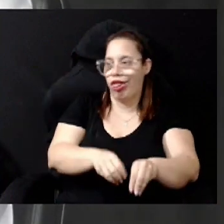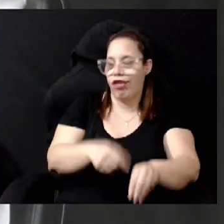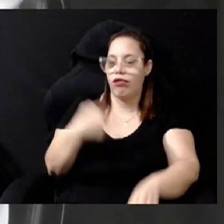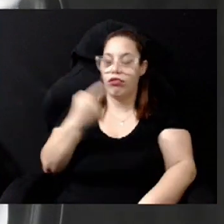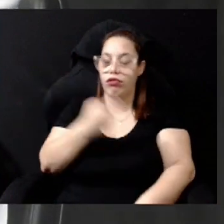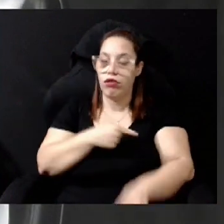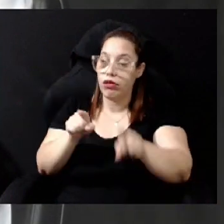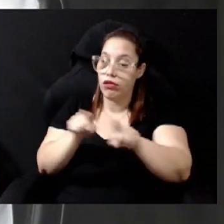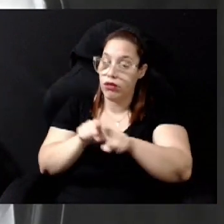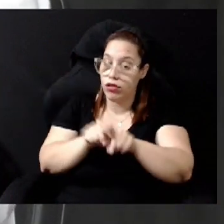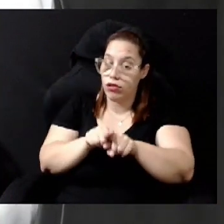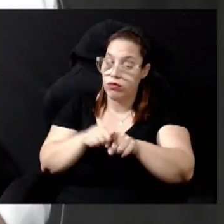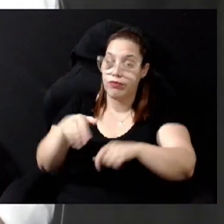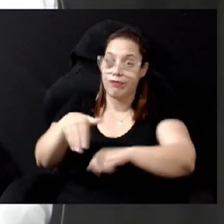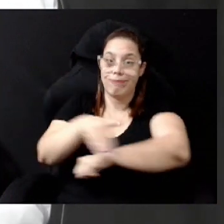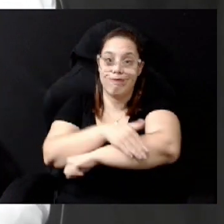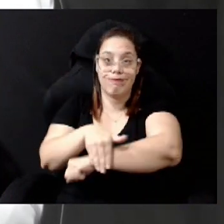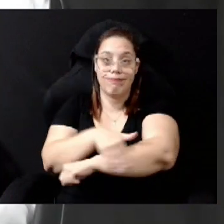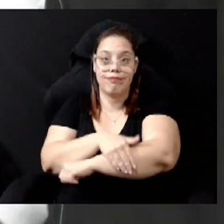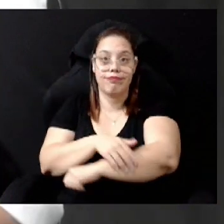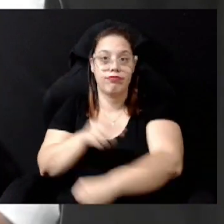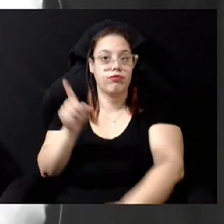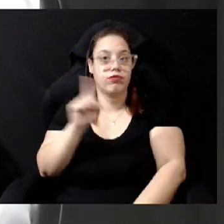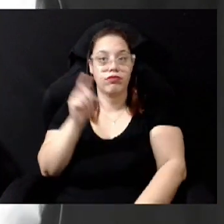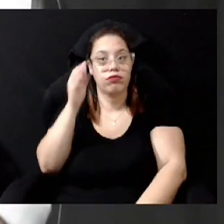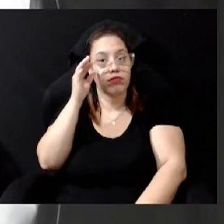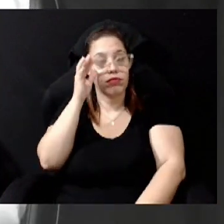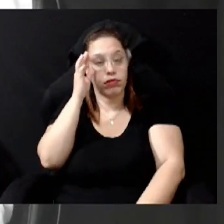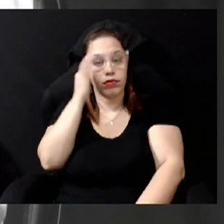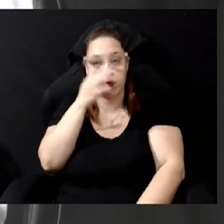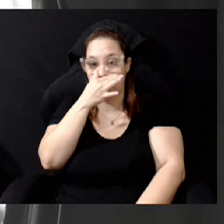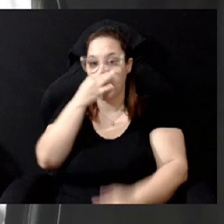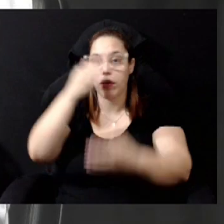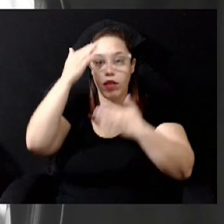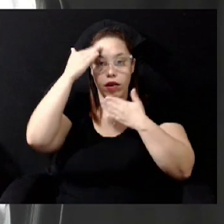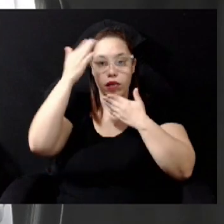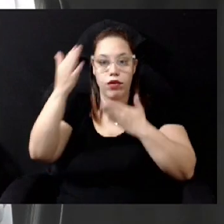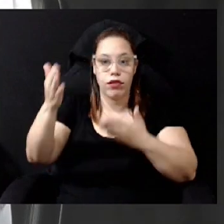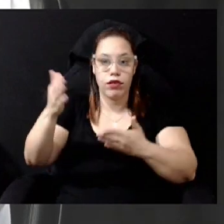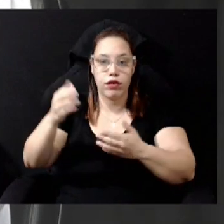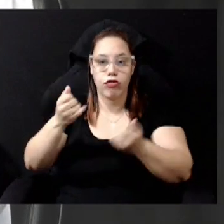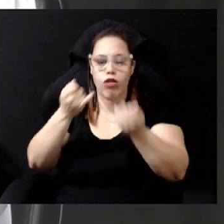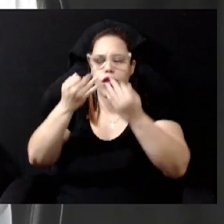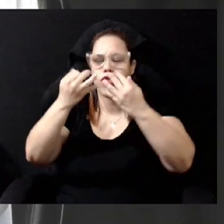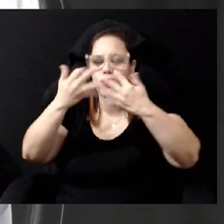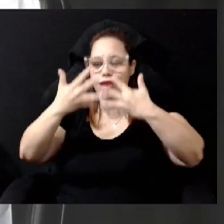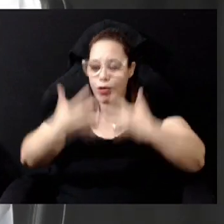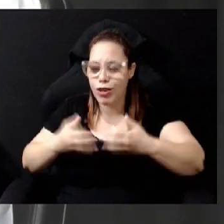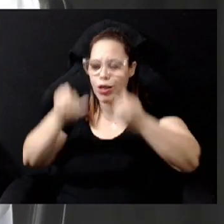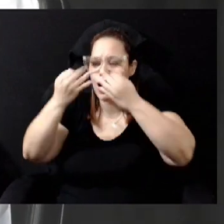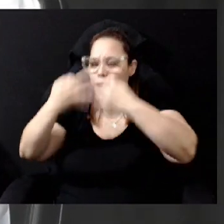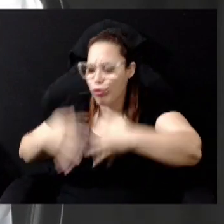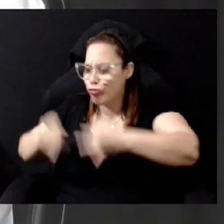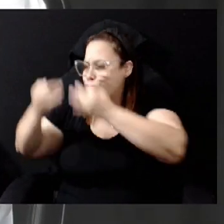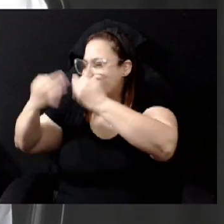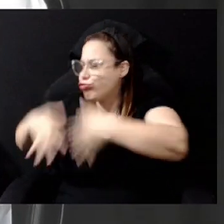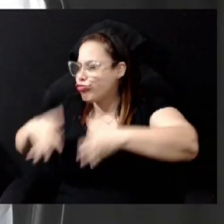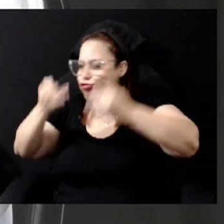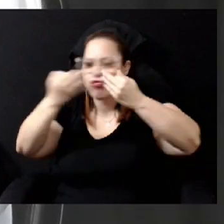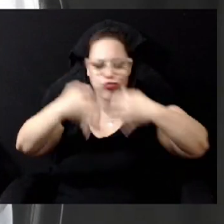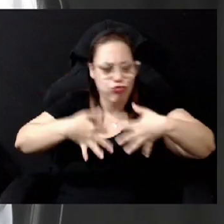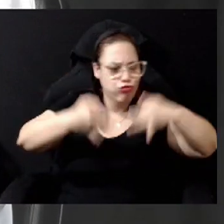ia para a rua eu tinha que não agradecer, tinha que dar explicações, e num momento ainda muito